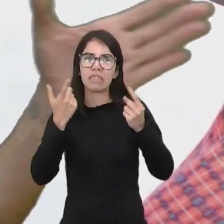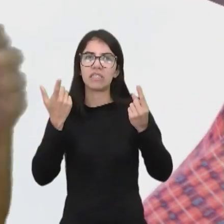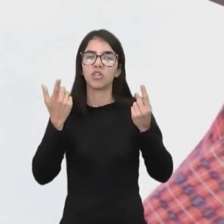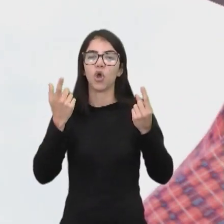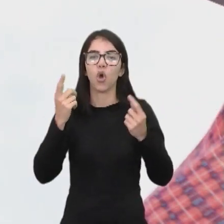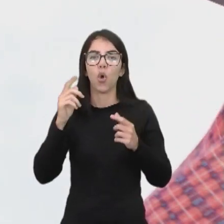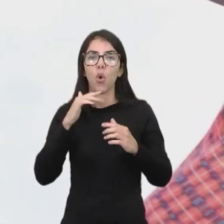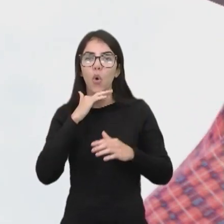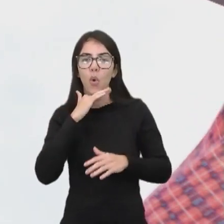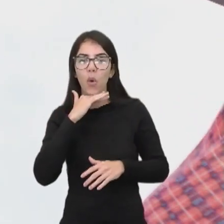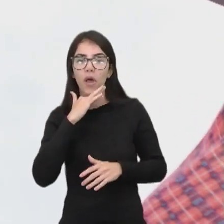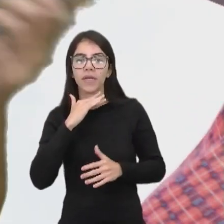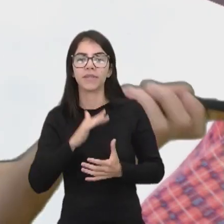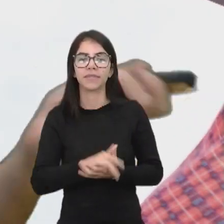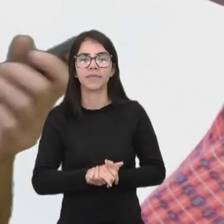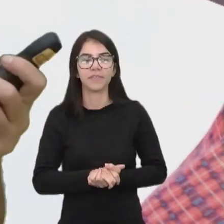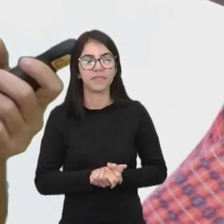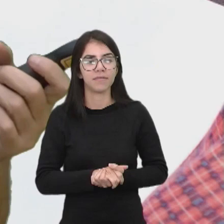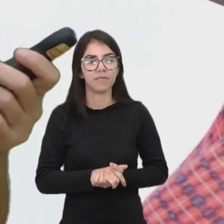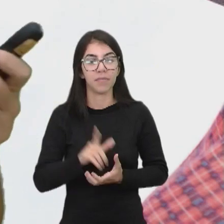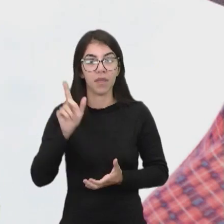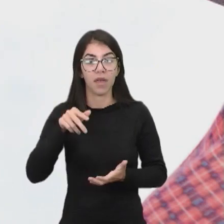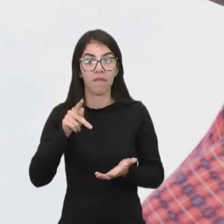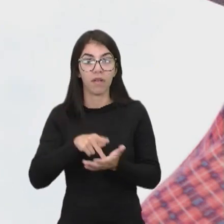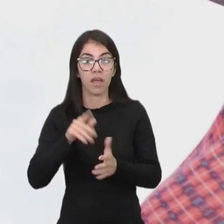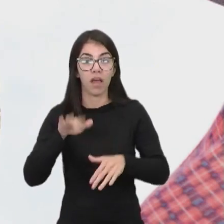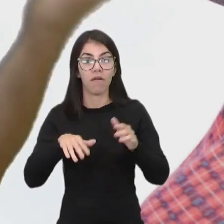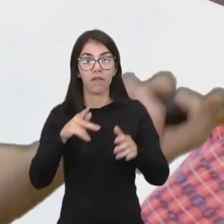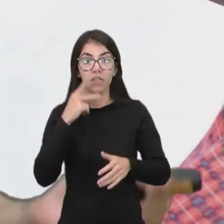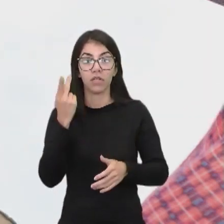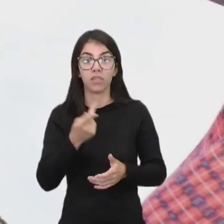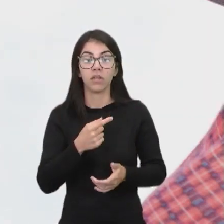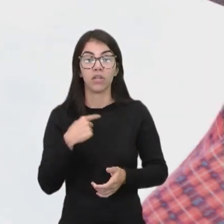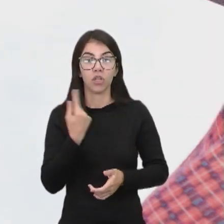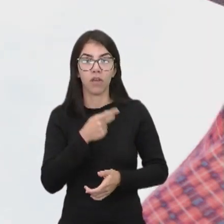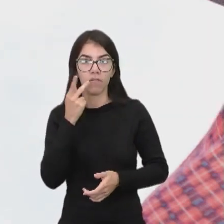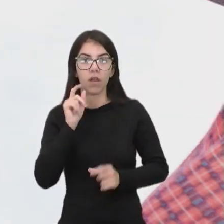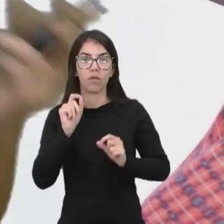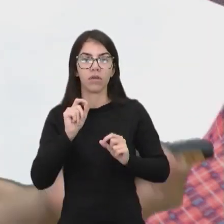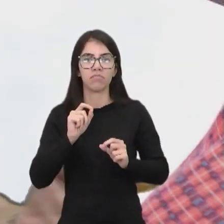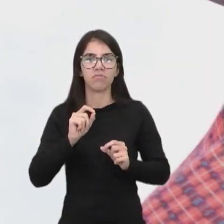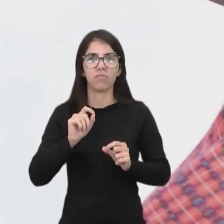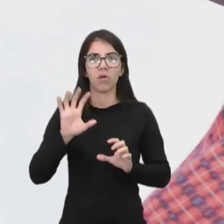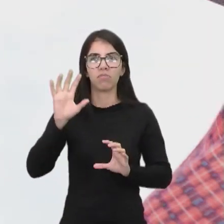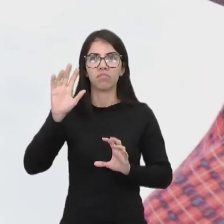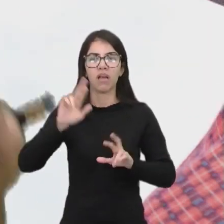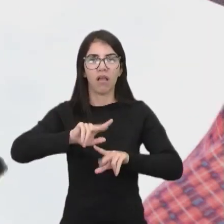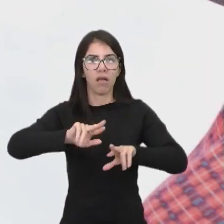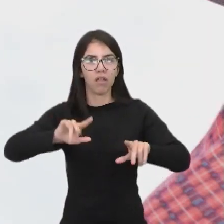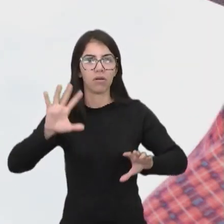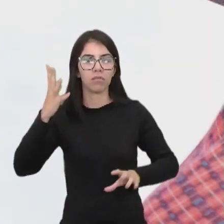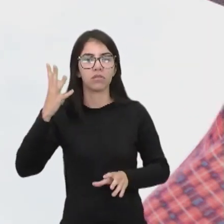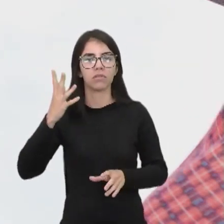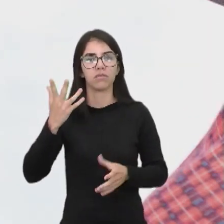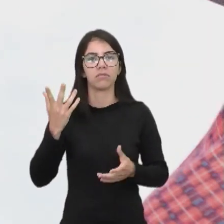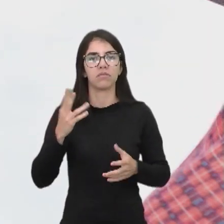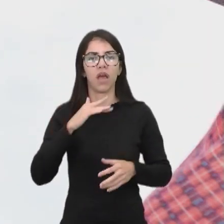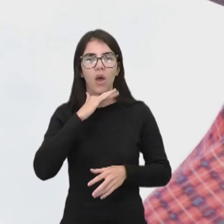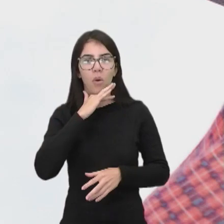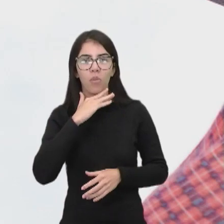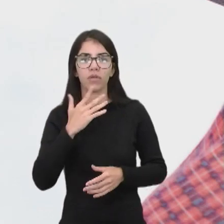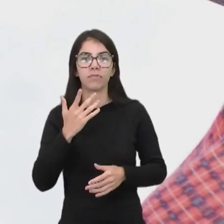ruim para algo. E na verdade a gente pode muito bem dizer, a coisa está ruim, a coisa está difícil, né? Tem outras maneiras da